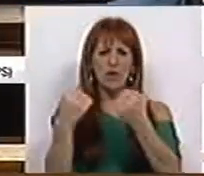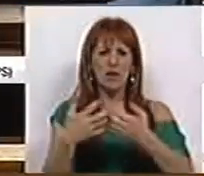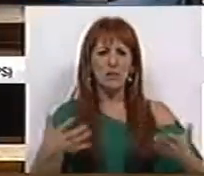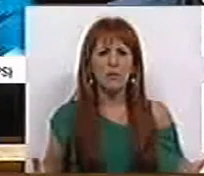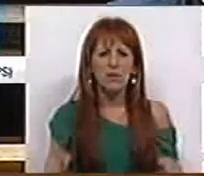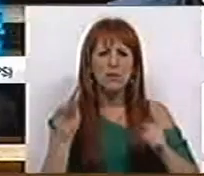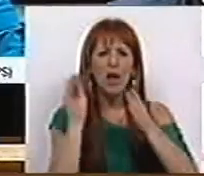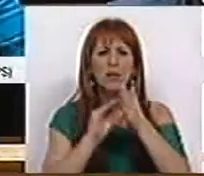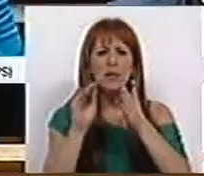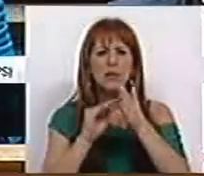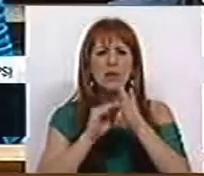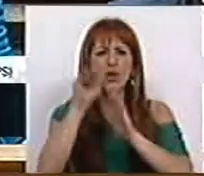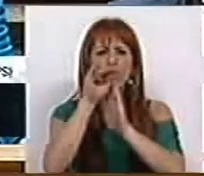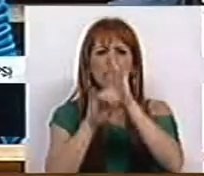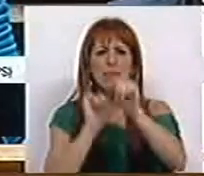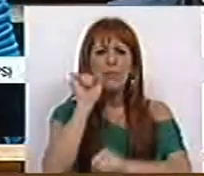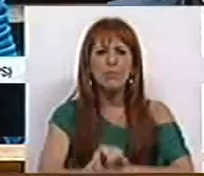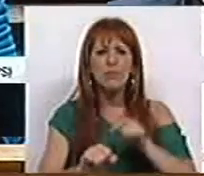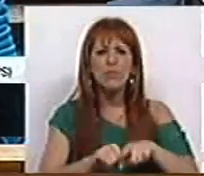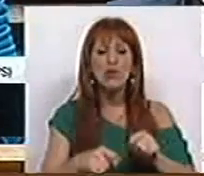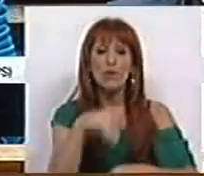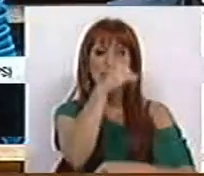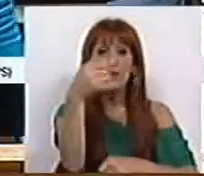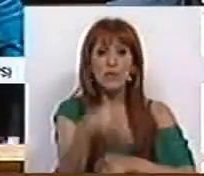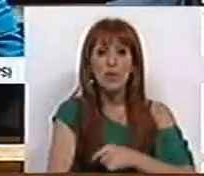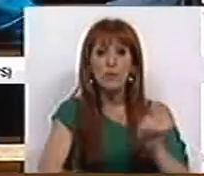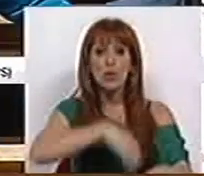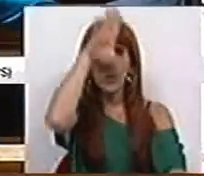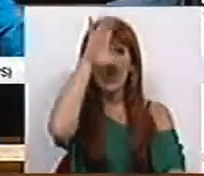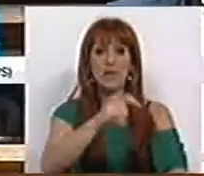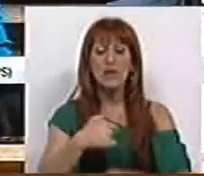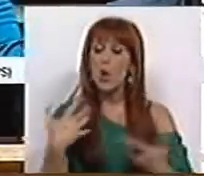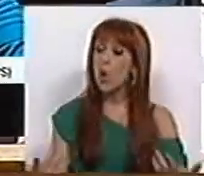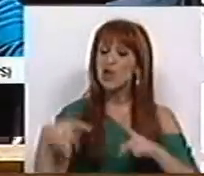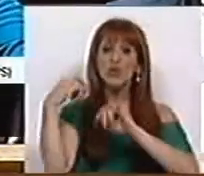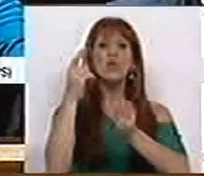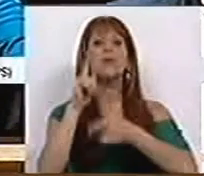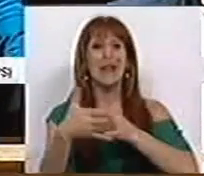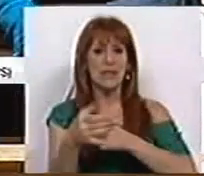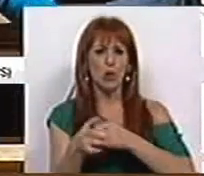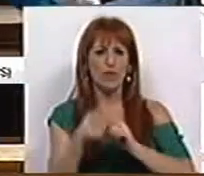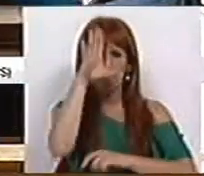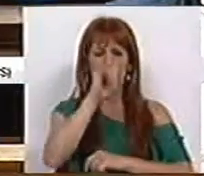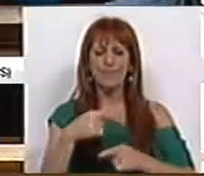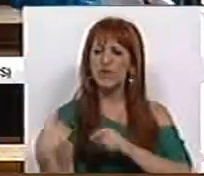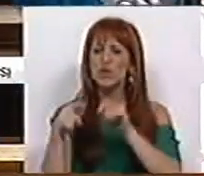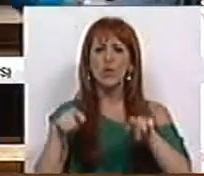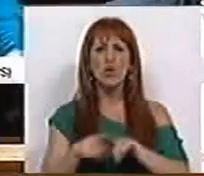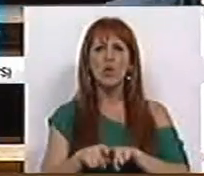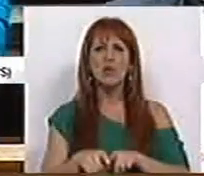isto está escrito no programa do 19º governo e a questão que hoje aqui debatemos é